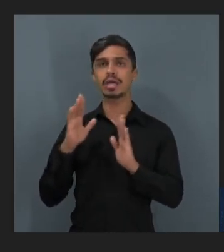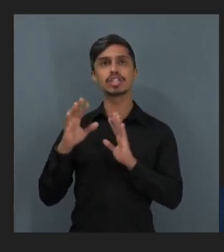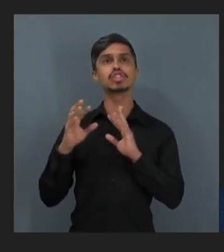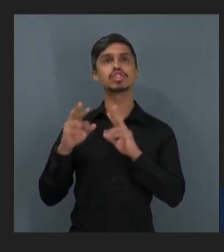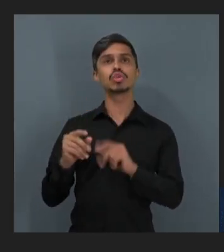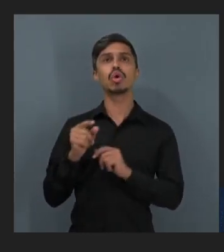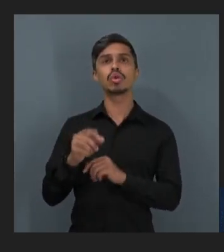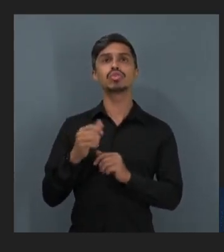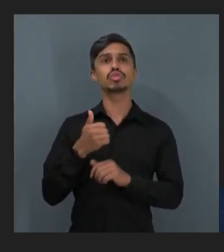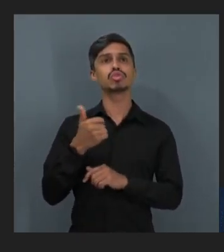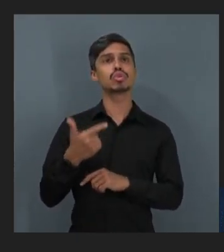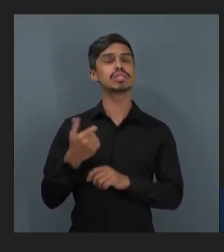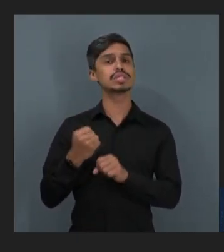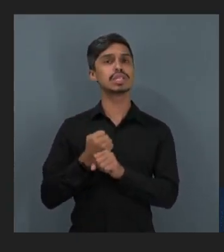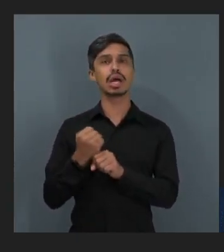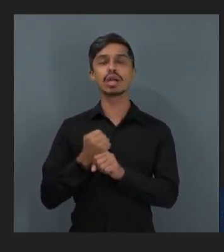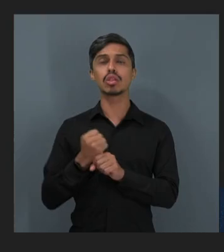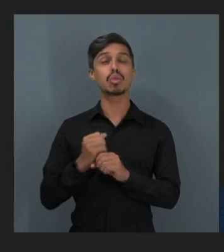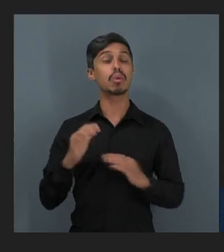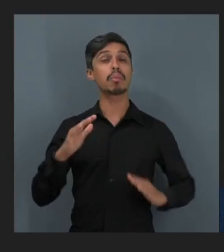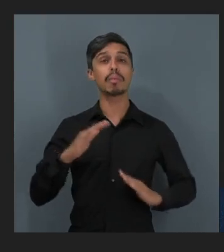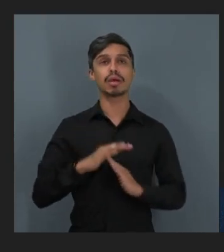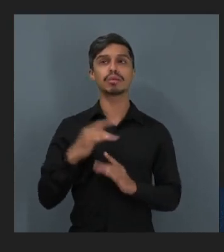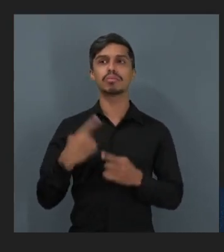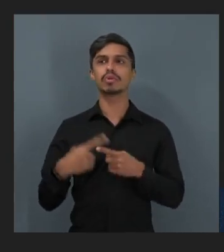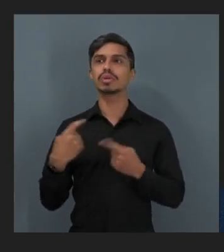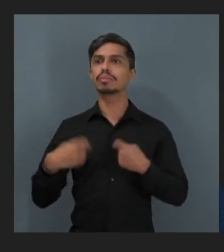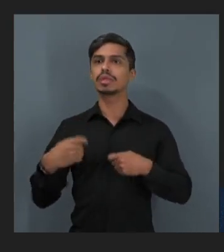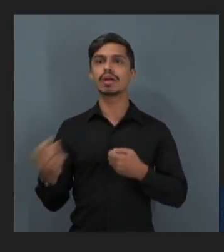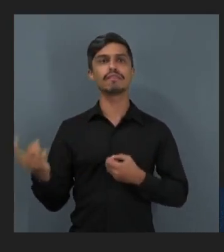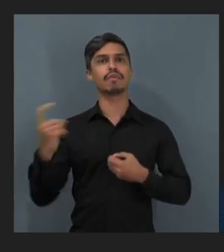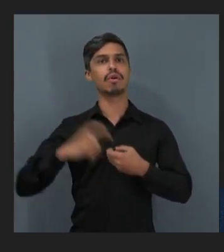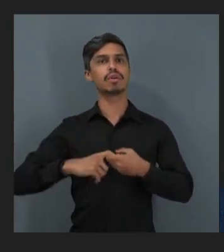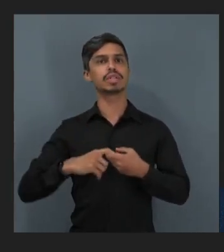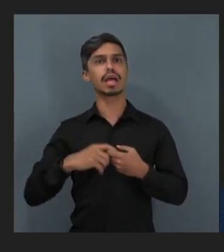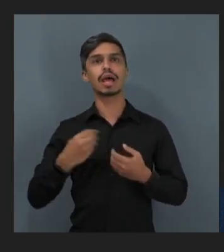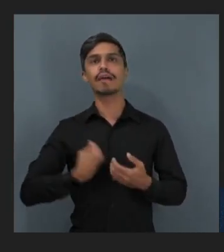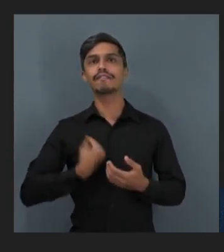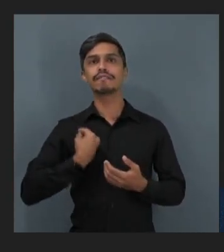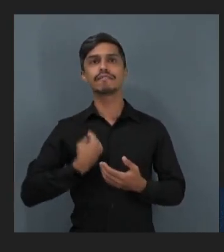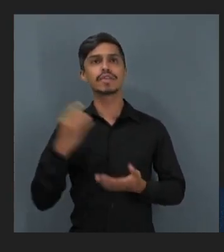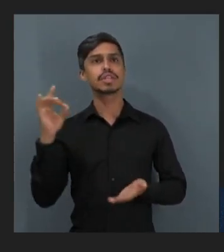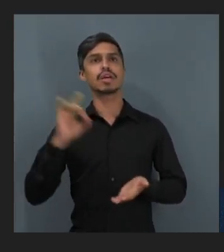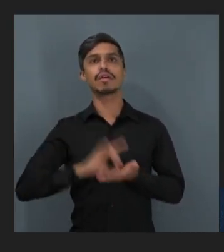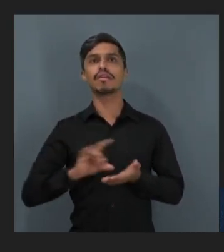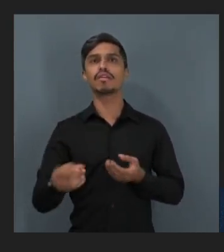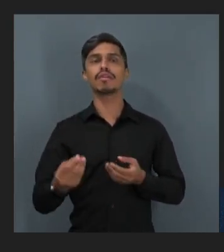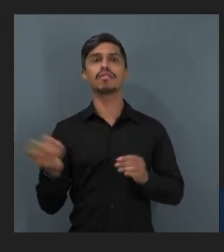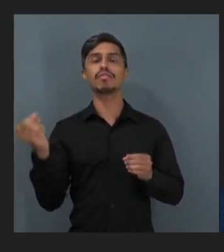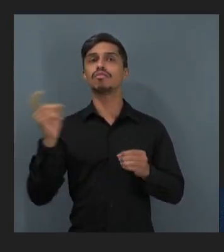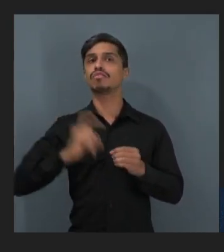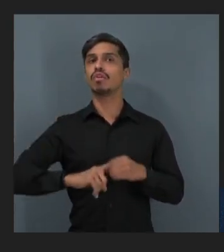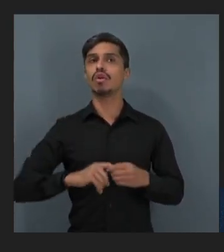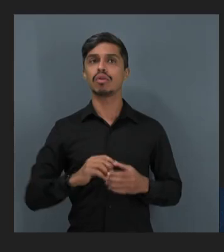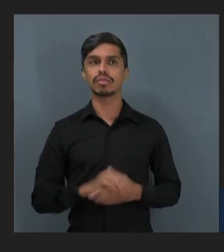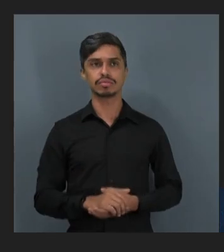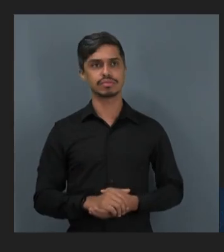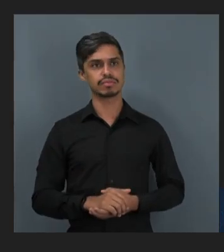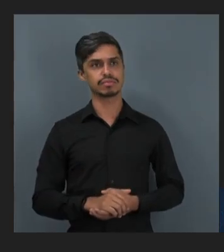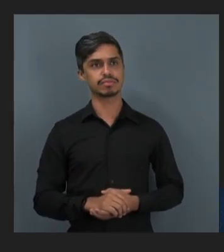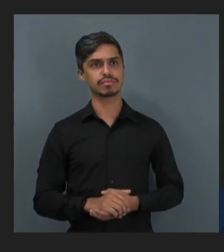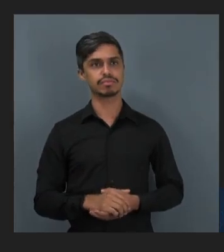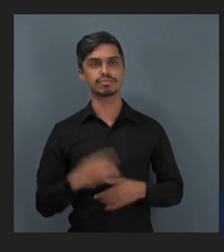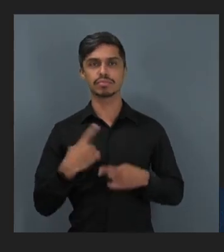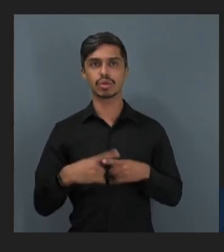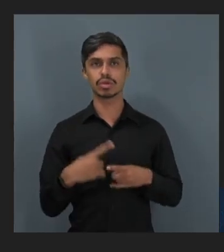anos, no máximo, para que eles voltem à realidade do mundo material, do mundo em que a gente vive.